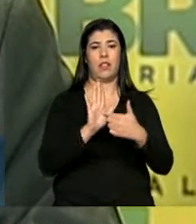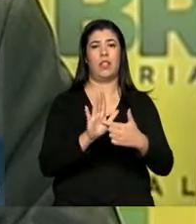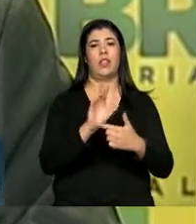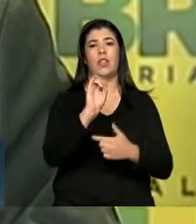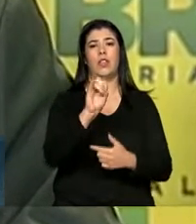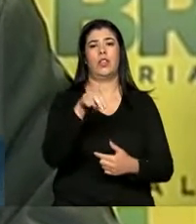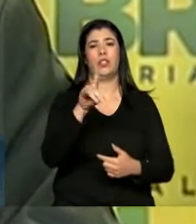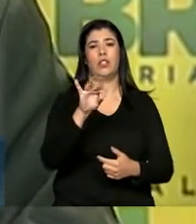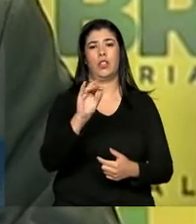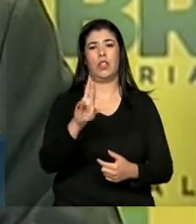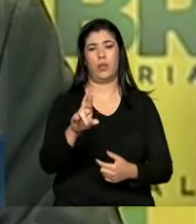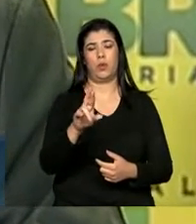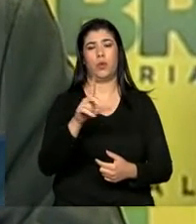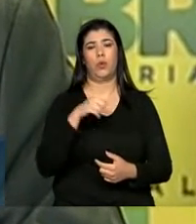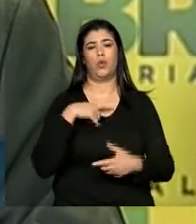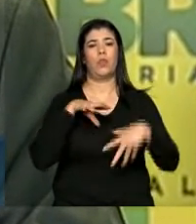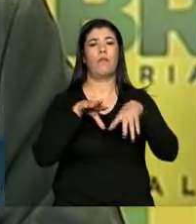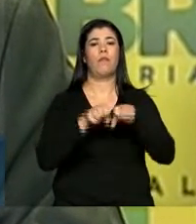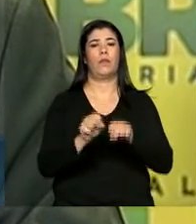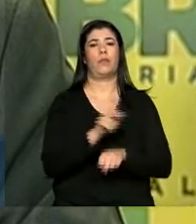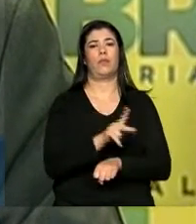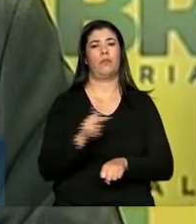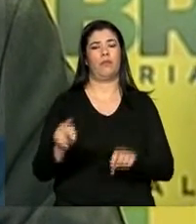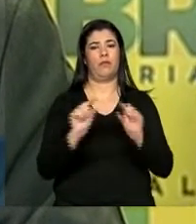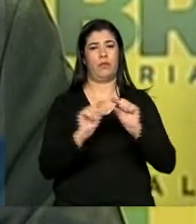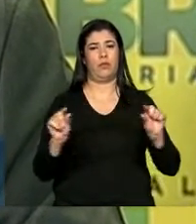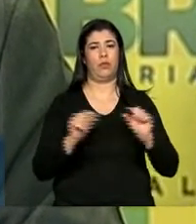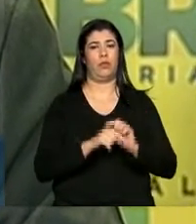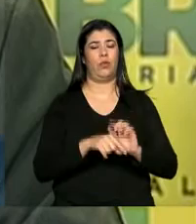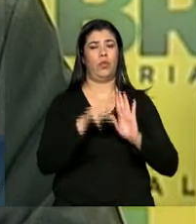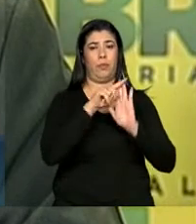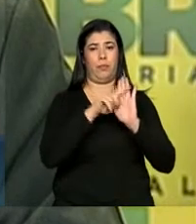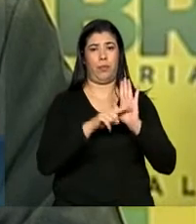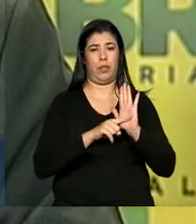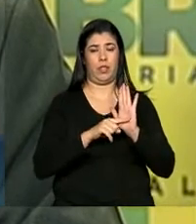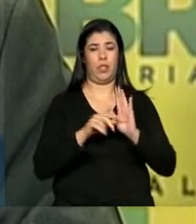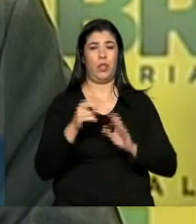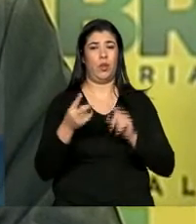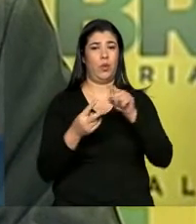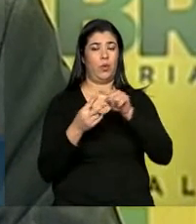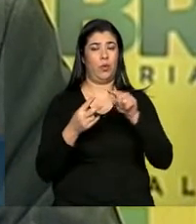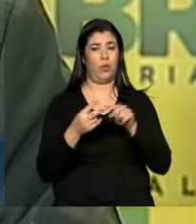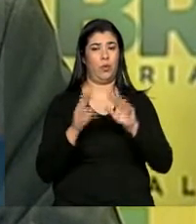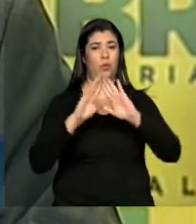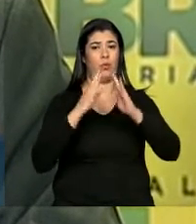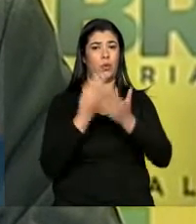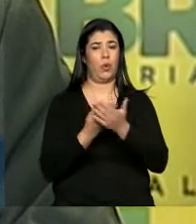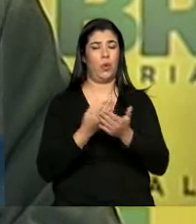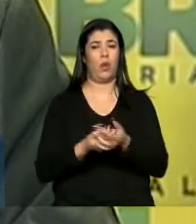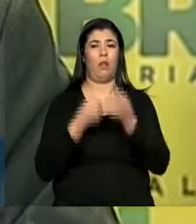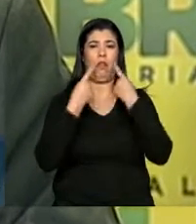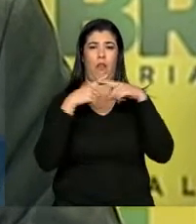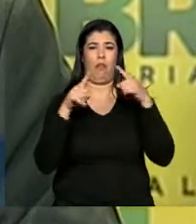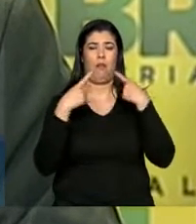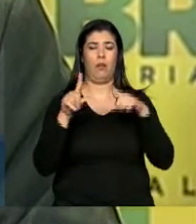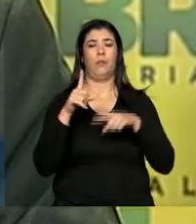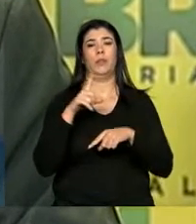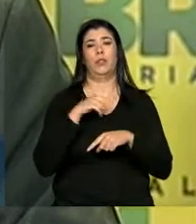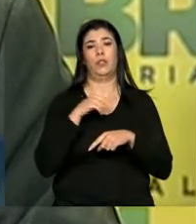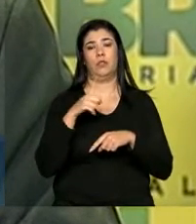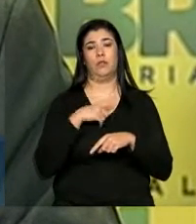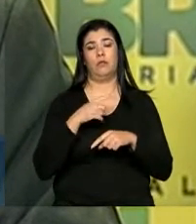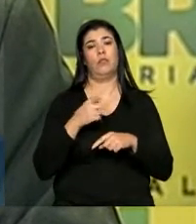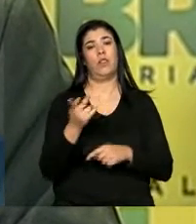coisa nova, é um indicador novo que estamos apresentando. Apenas 2 escolas, elas reclamaram e tiveram, nesses